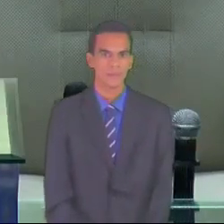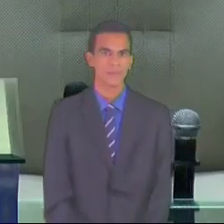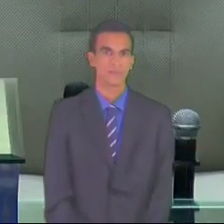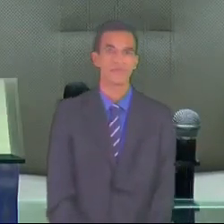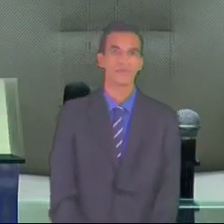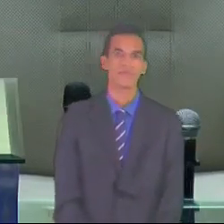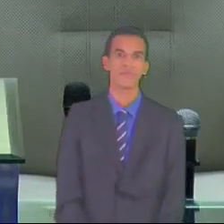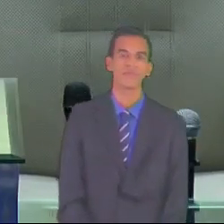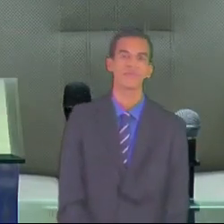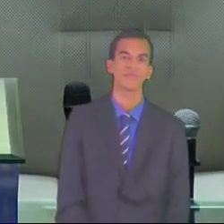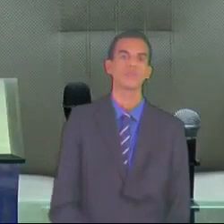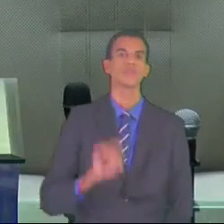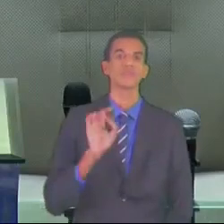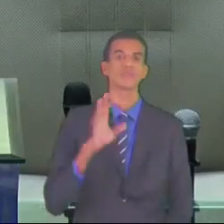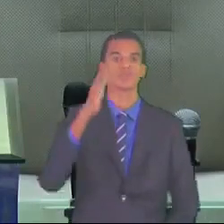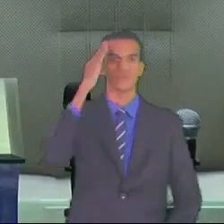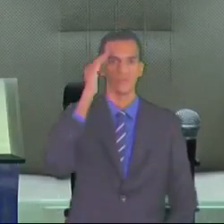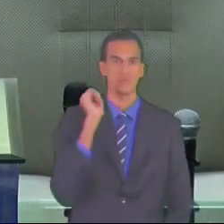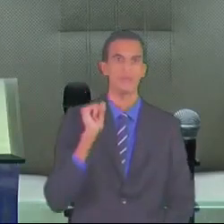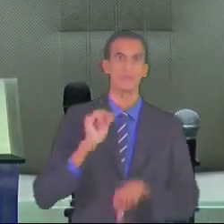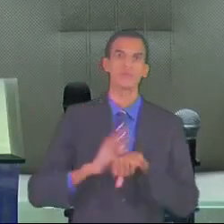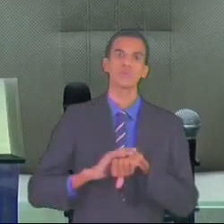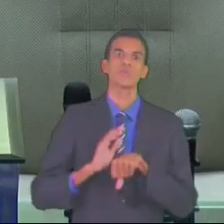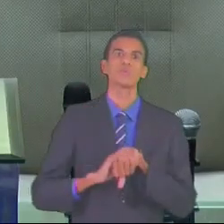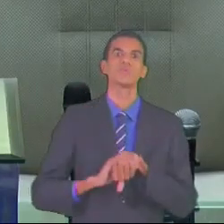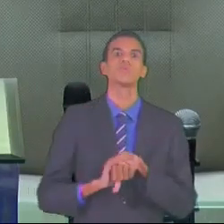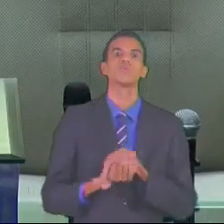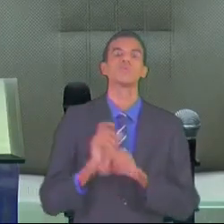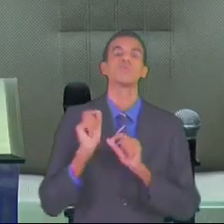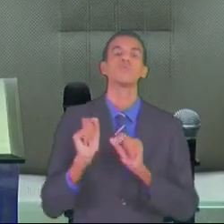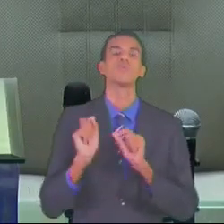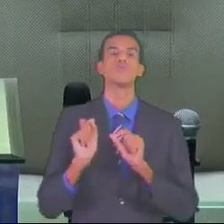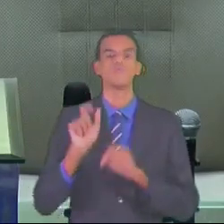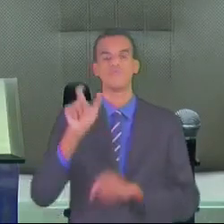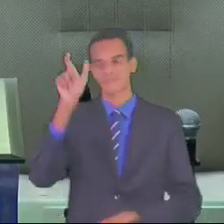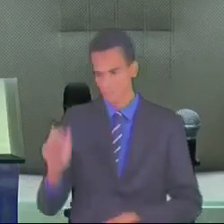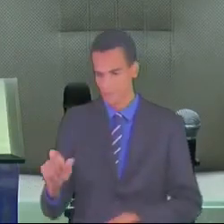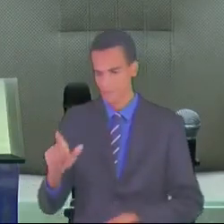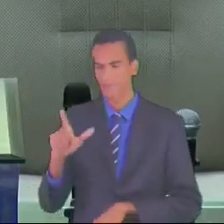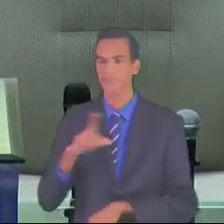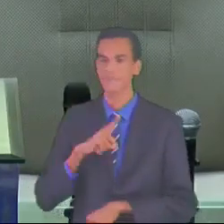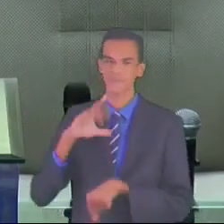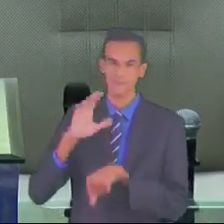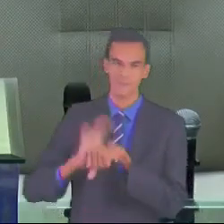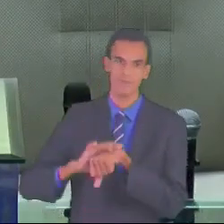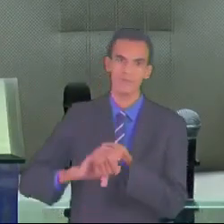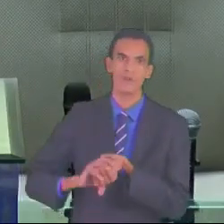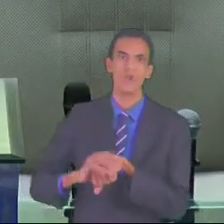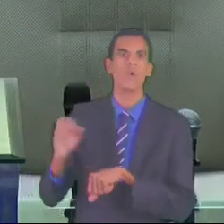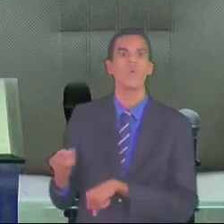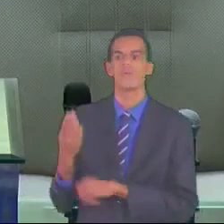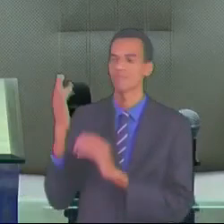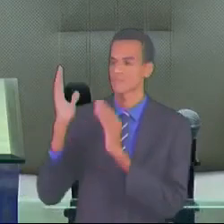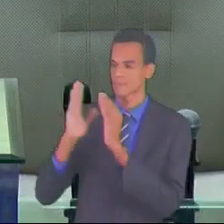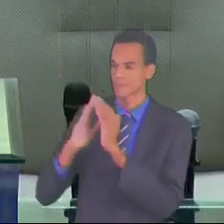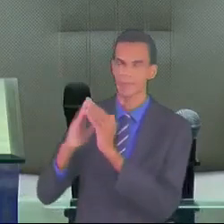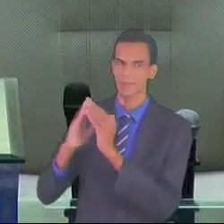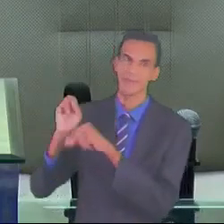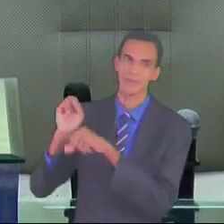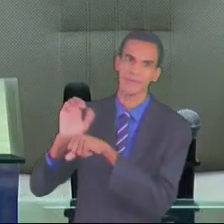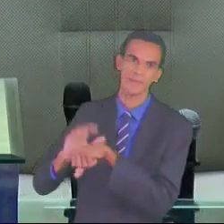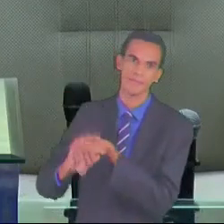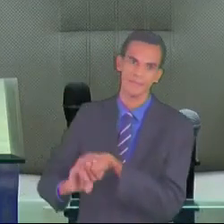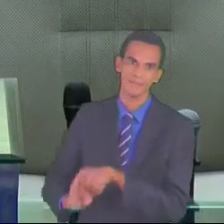Só sabe o que é doença quem está doente ou quem está em casa com doente. Glórias a